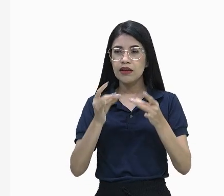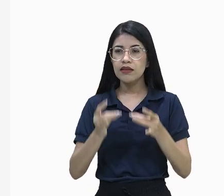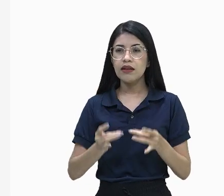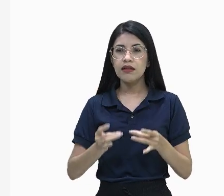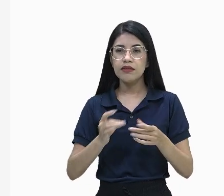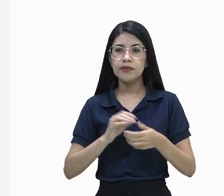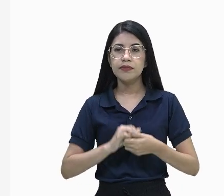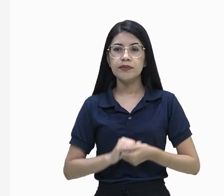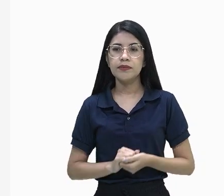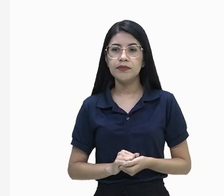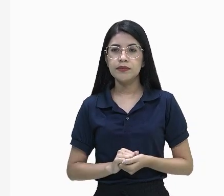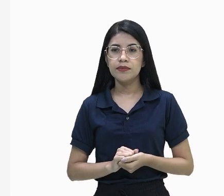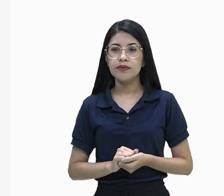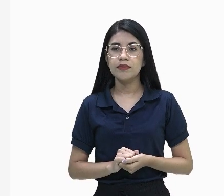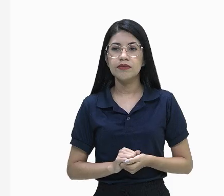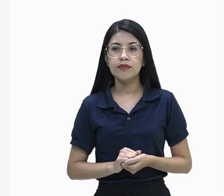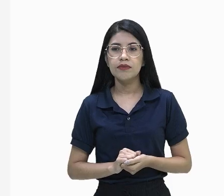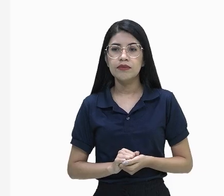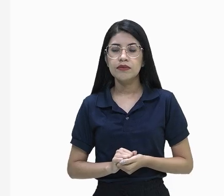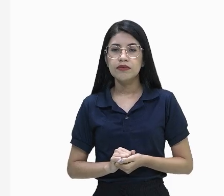só.